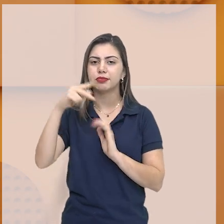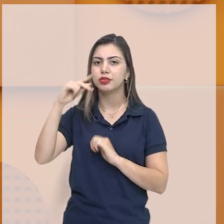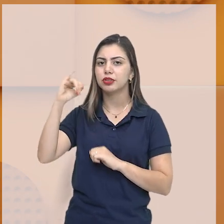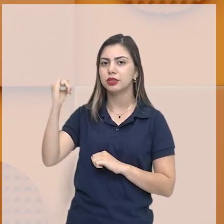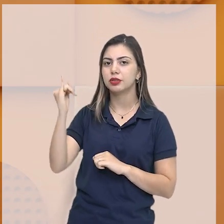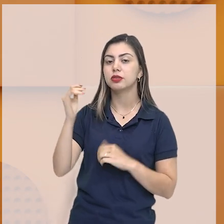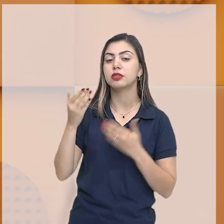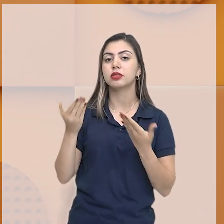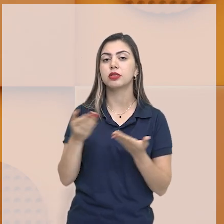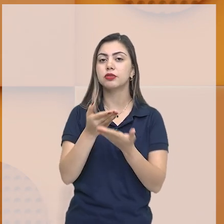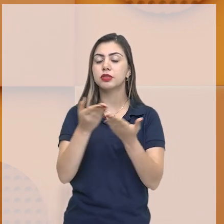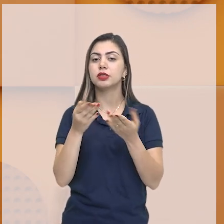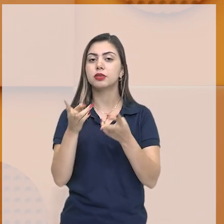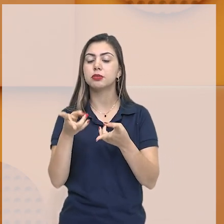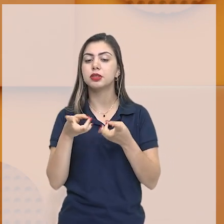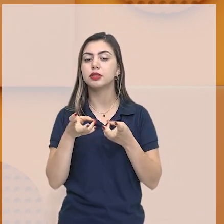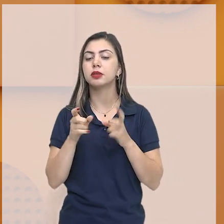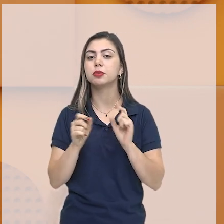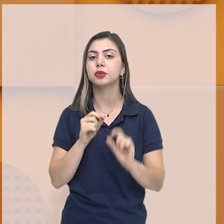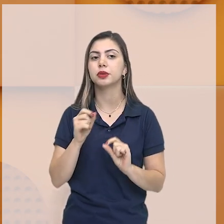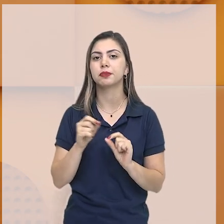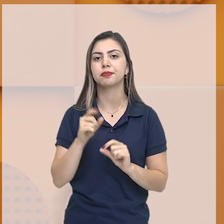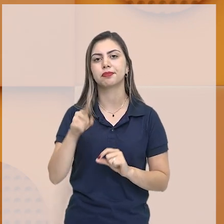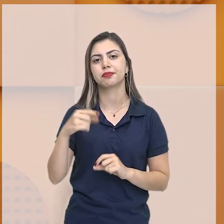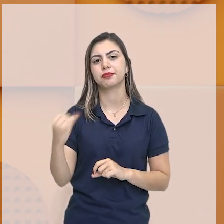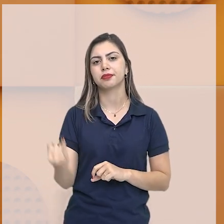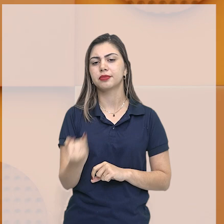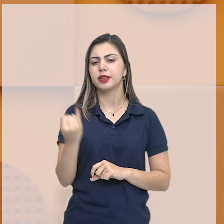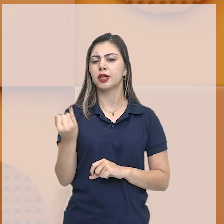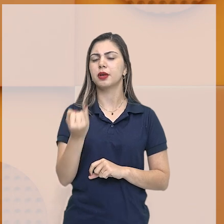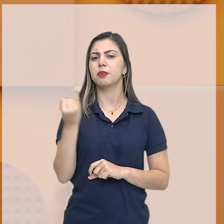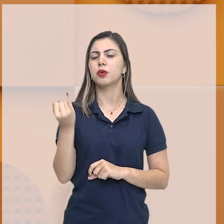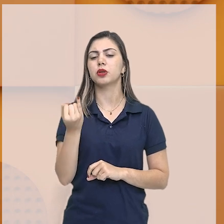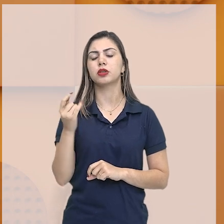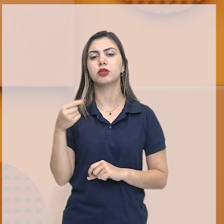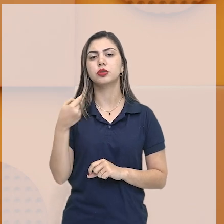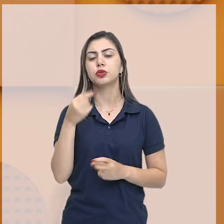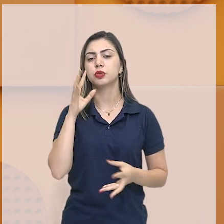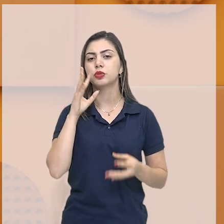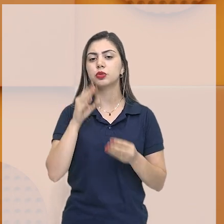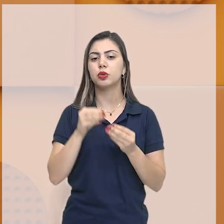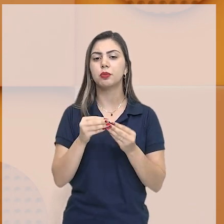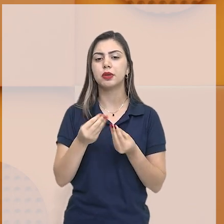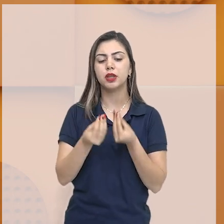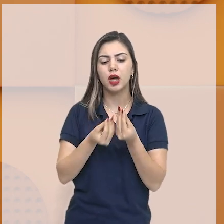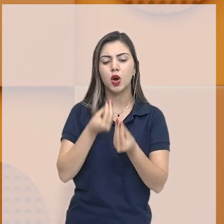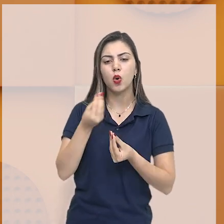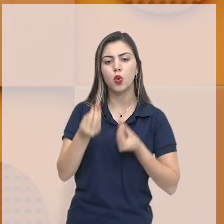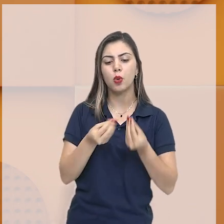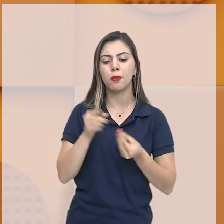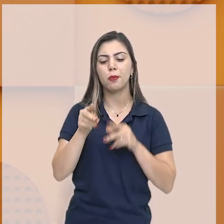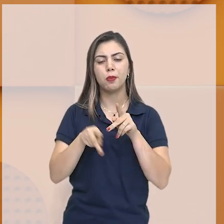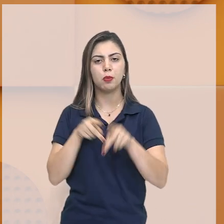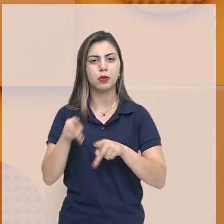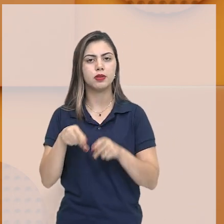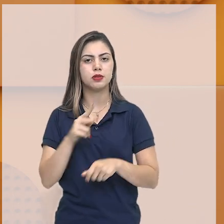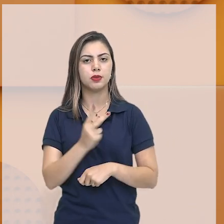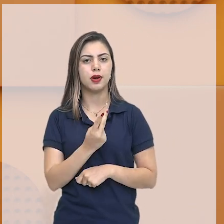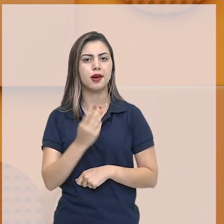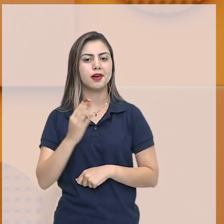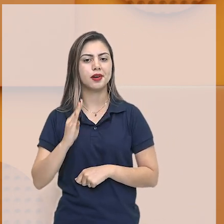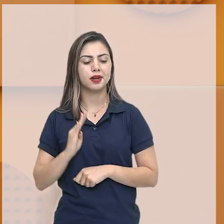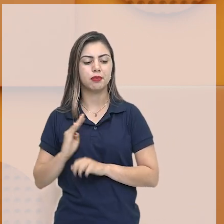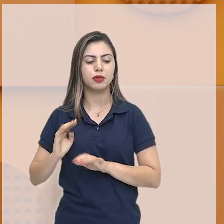você percebe a importância, né, de compreender a trajetória do povo hebreu